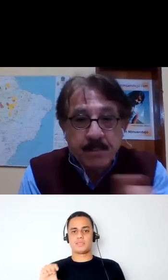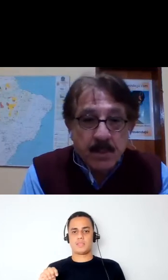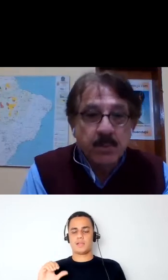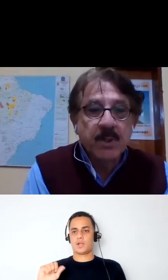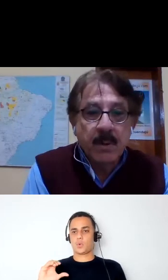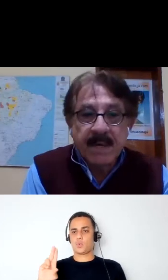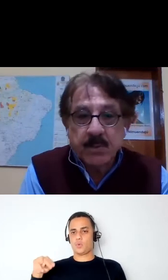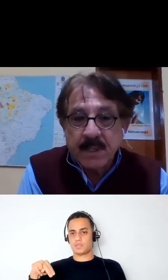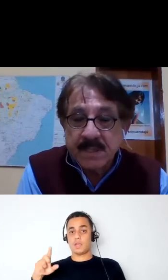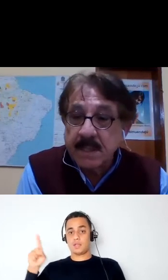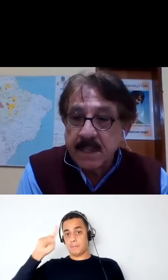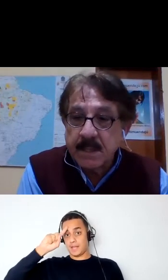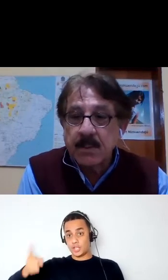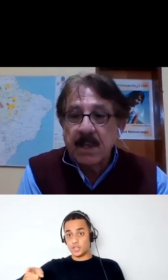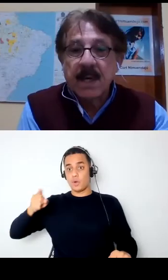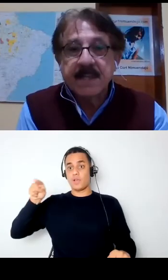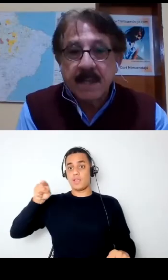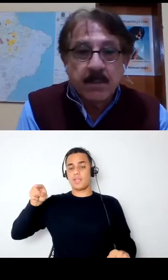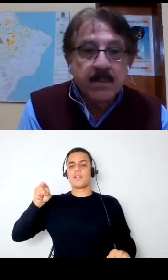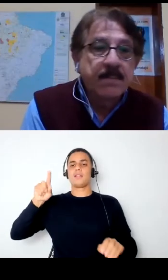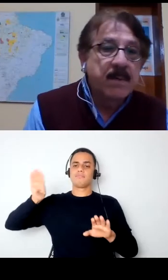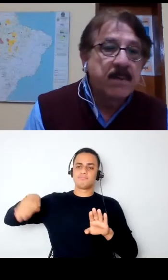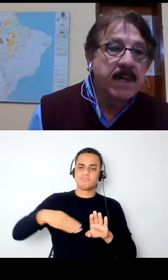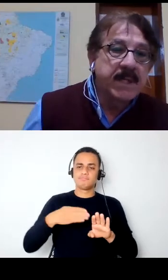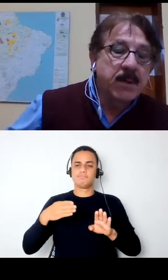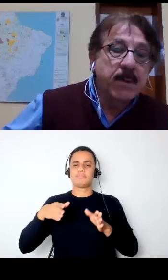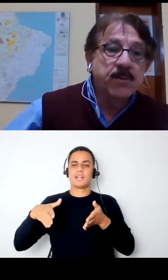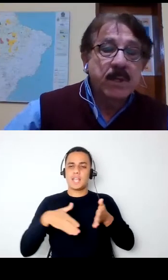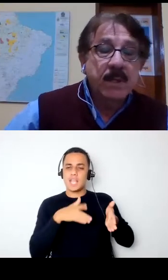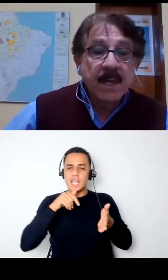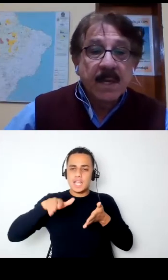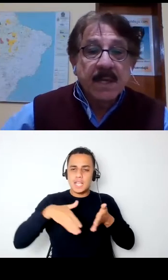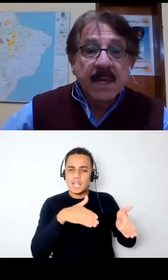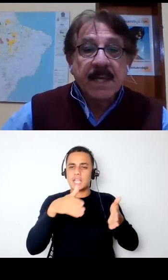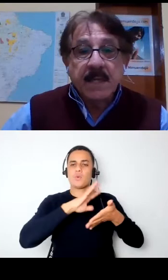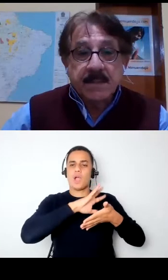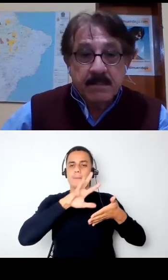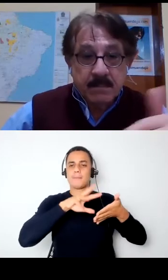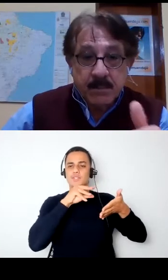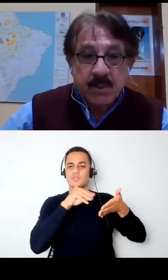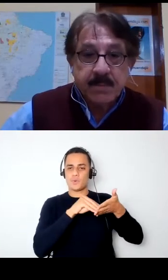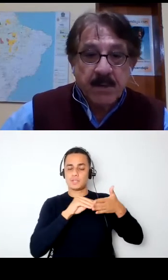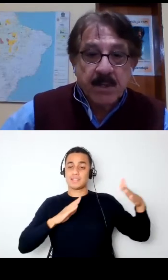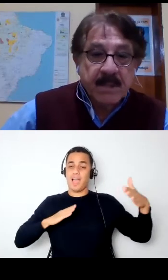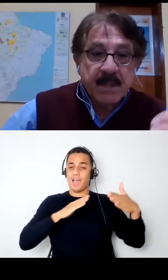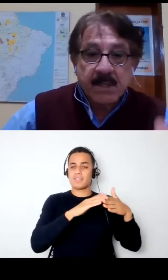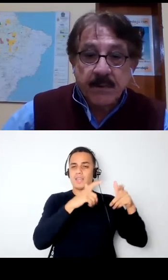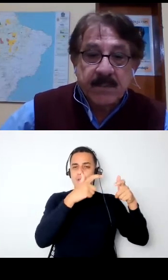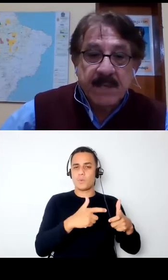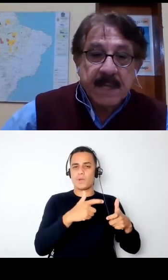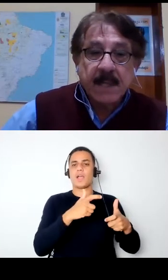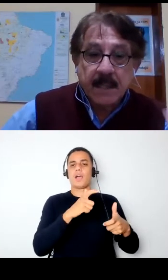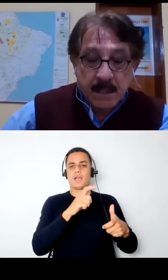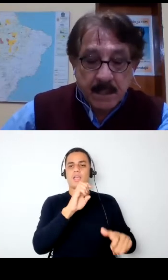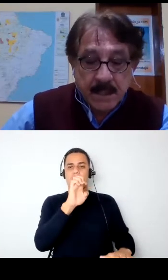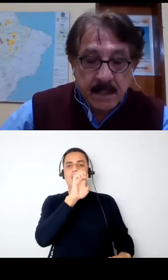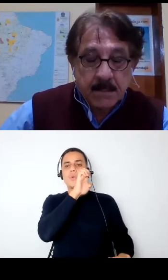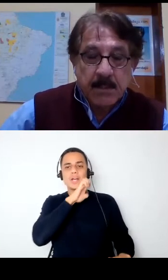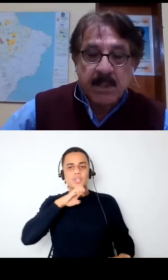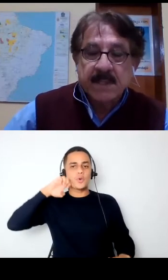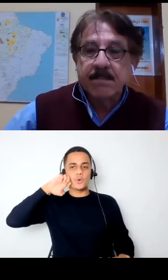tinha subido o rio Amazonas inteiro até o Equador, e aí os espanhóis mandam eles voltarem